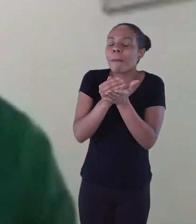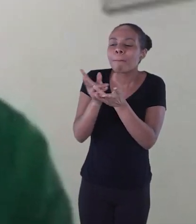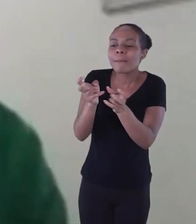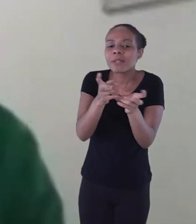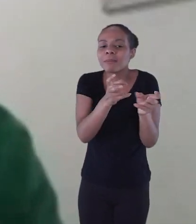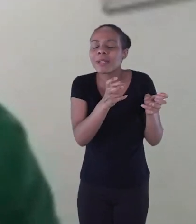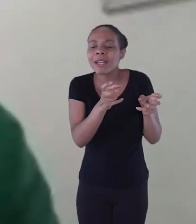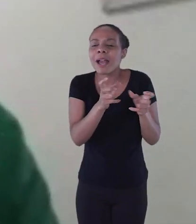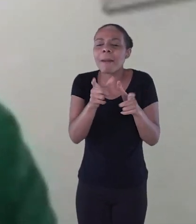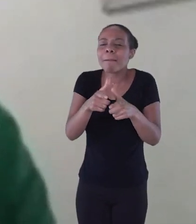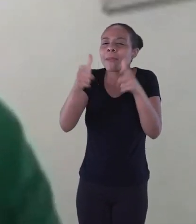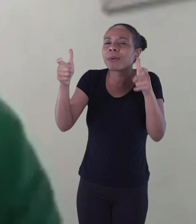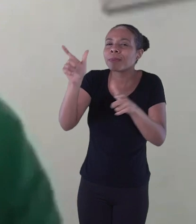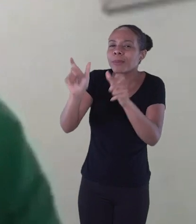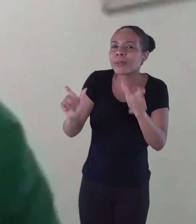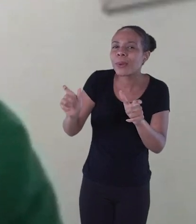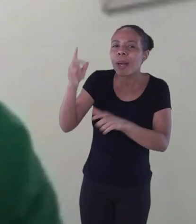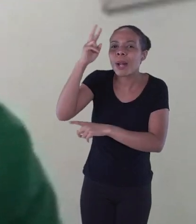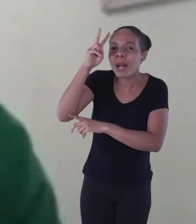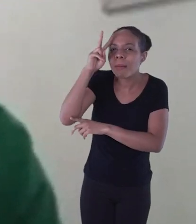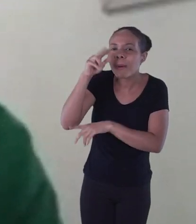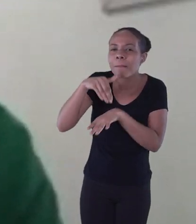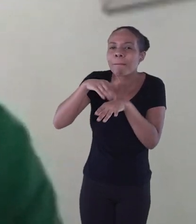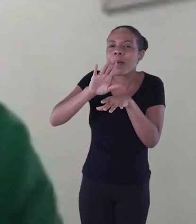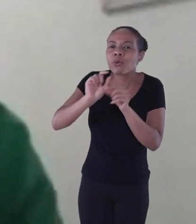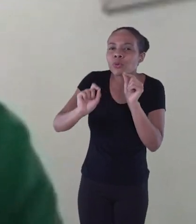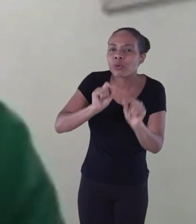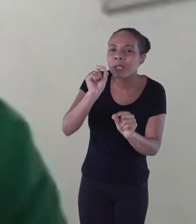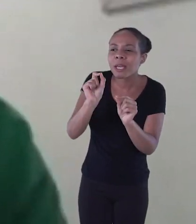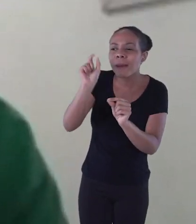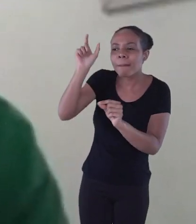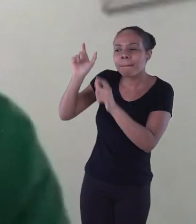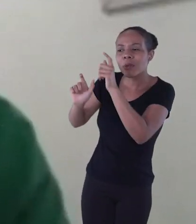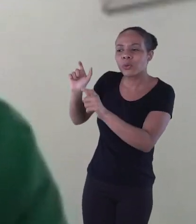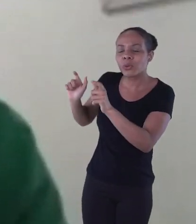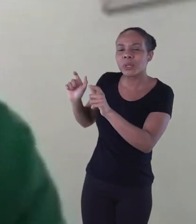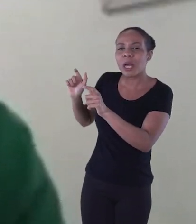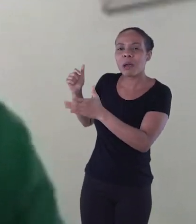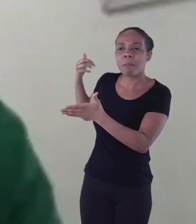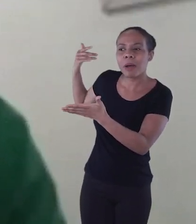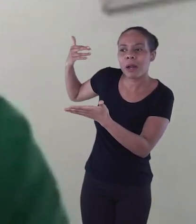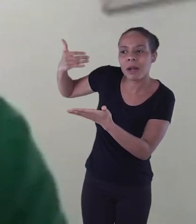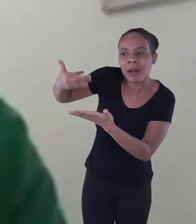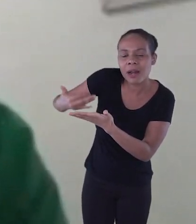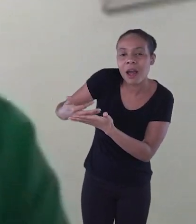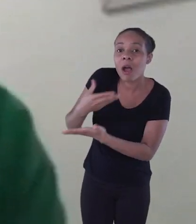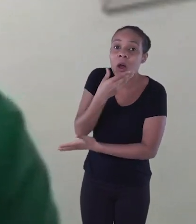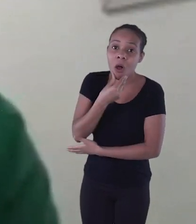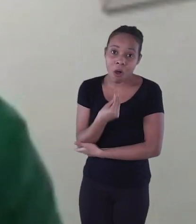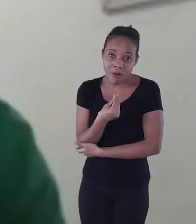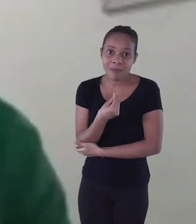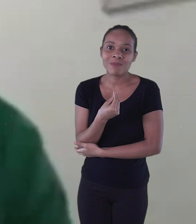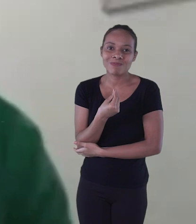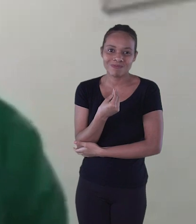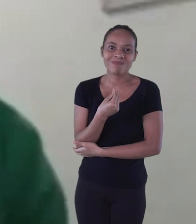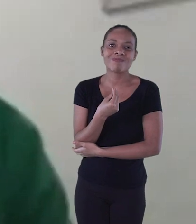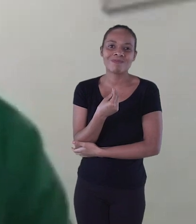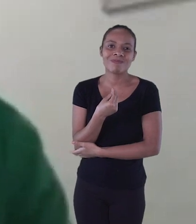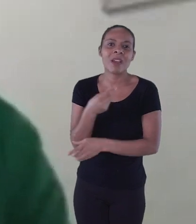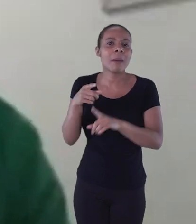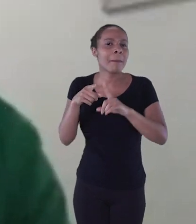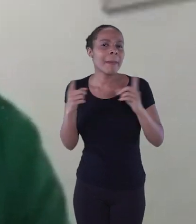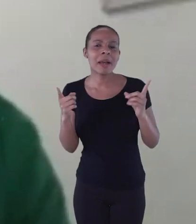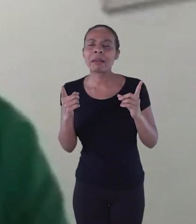personagens masculinos, pessoas que nos auxiliaram, colegas, enfim, todo mundo, olha, tem esse, tem aquele, mas